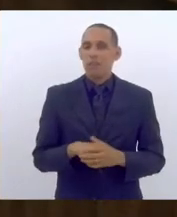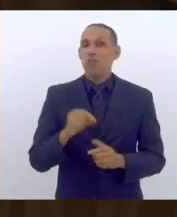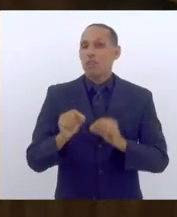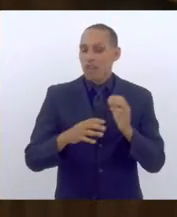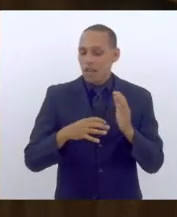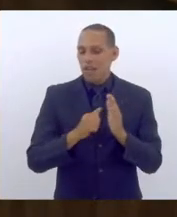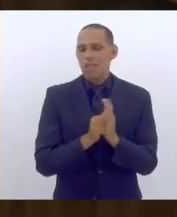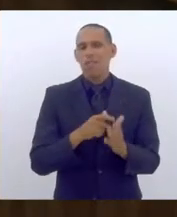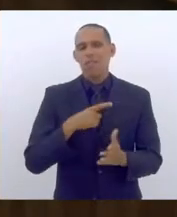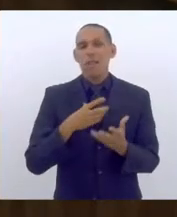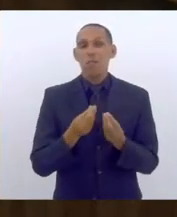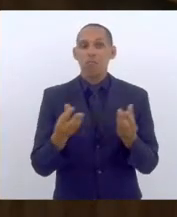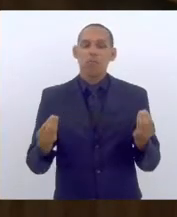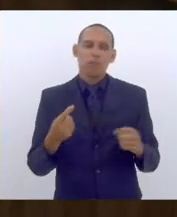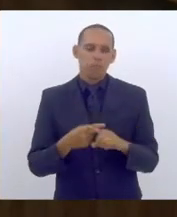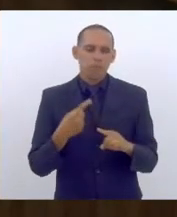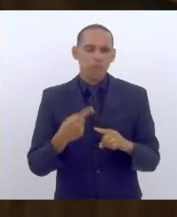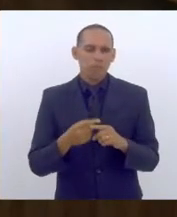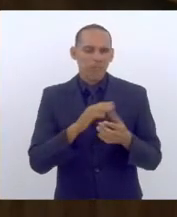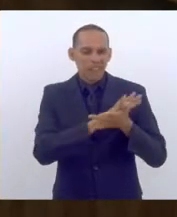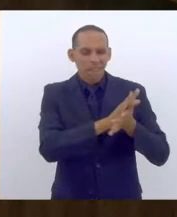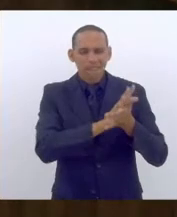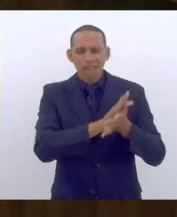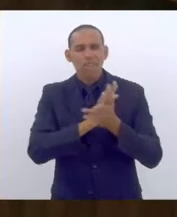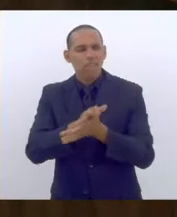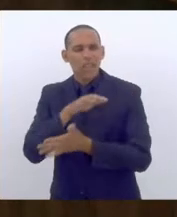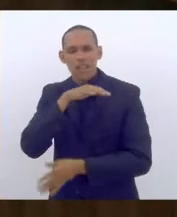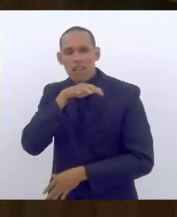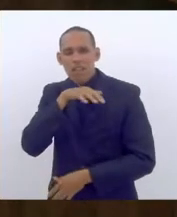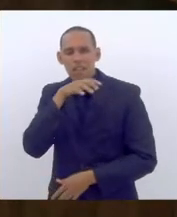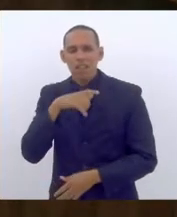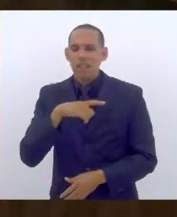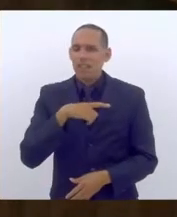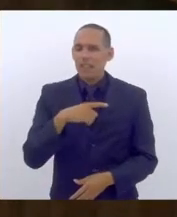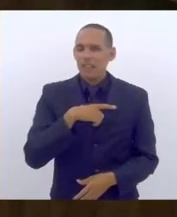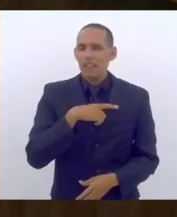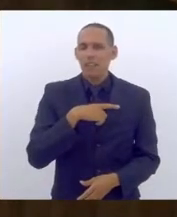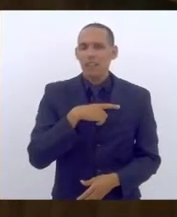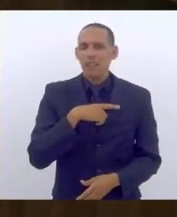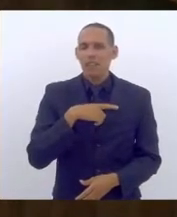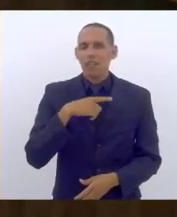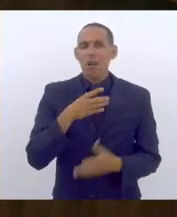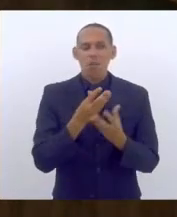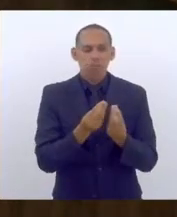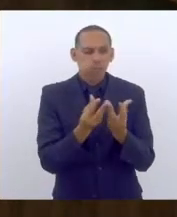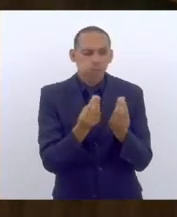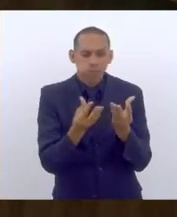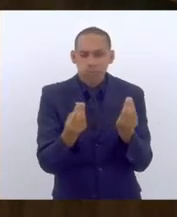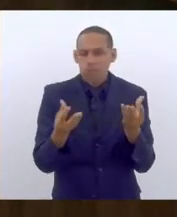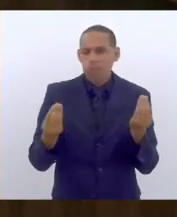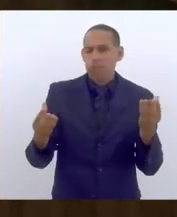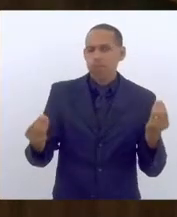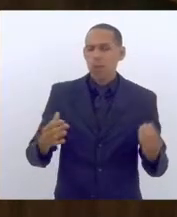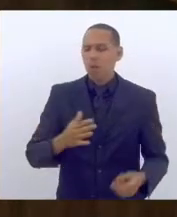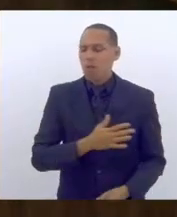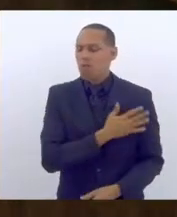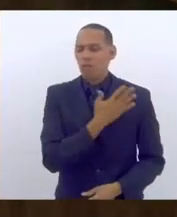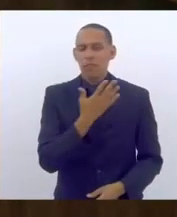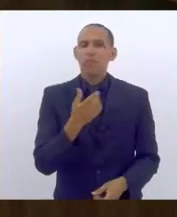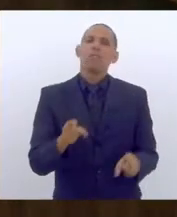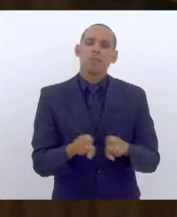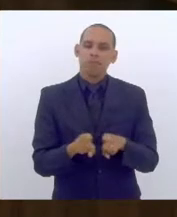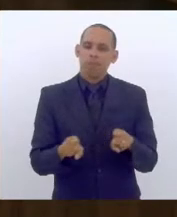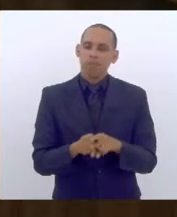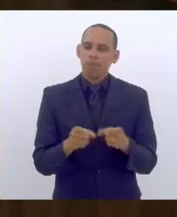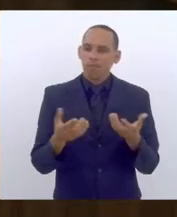registro porque os casos de maltratos de animais é um são inúmeros e aviltantes e eu quero também